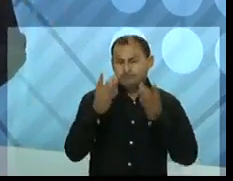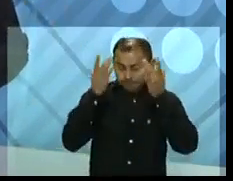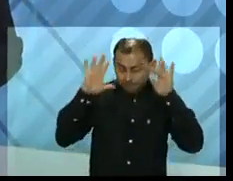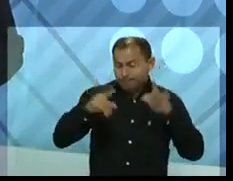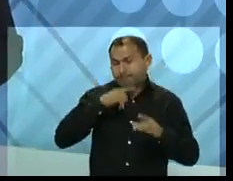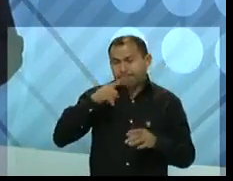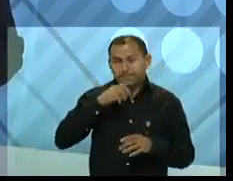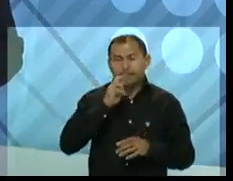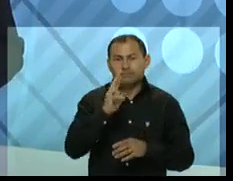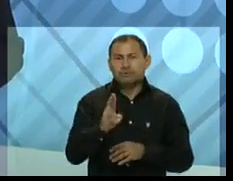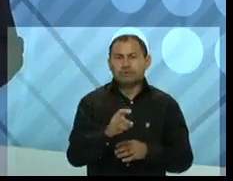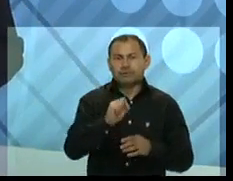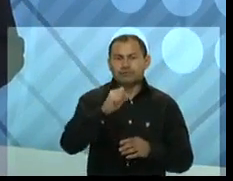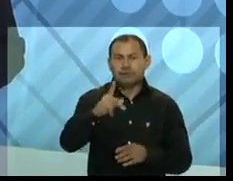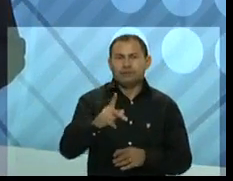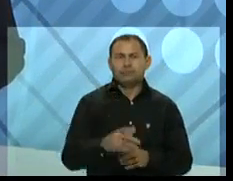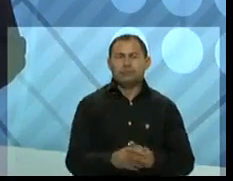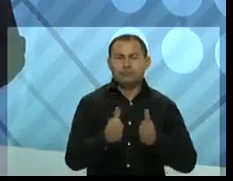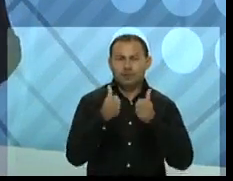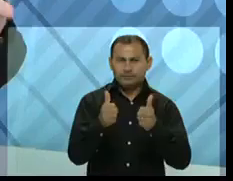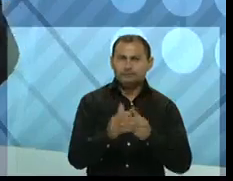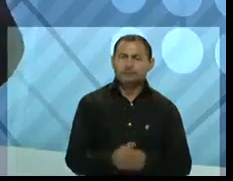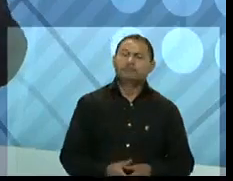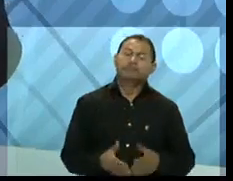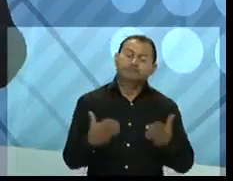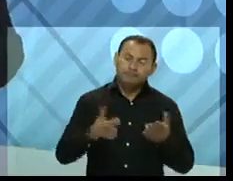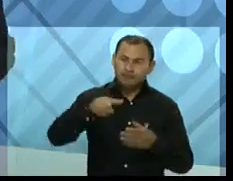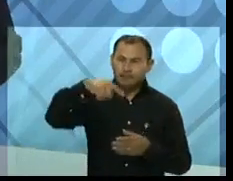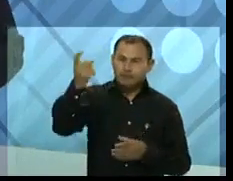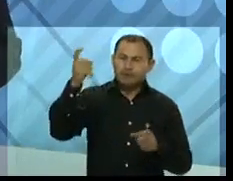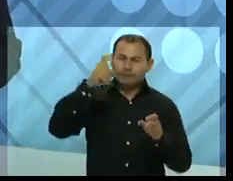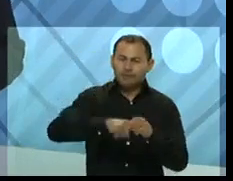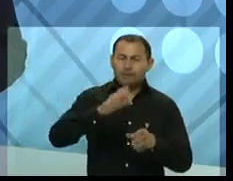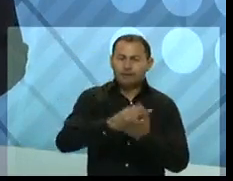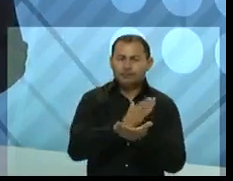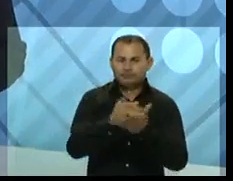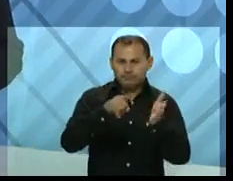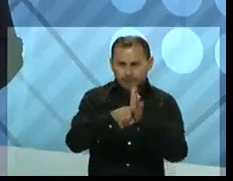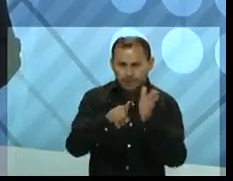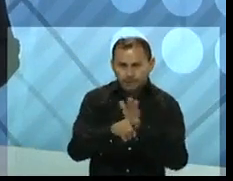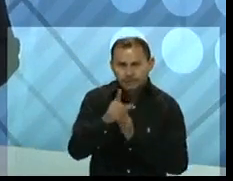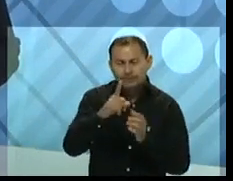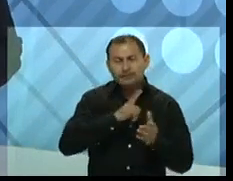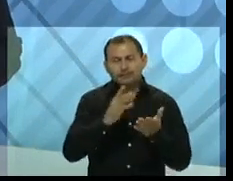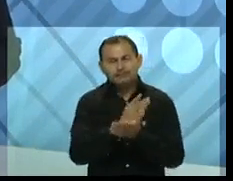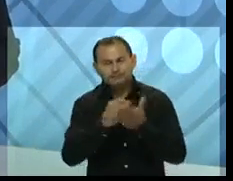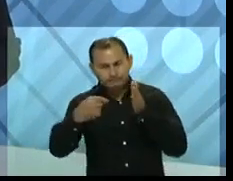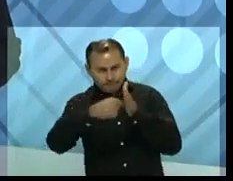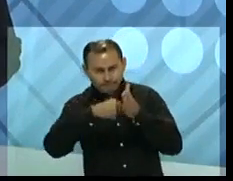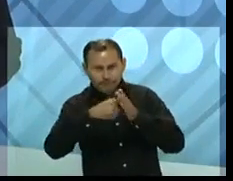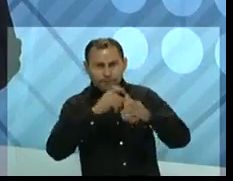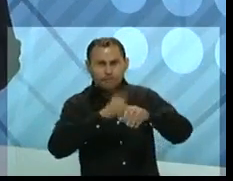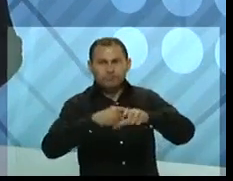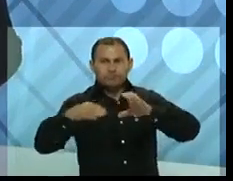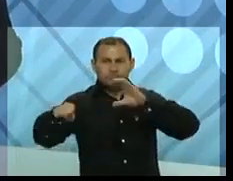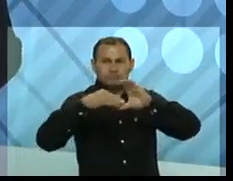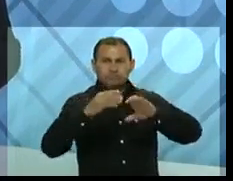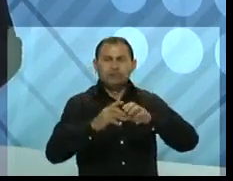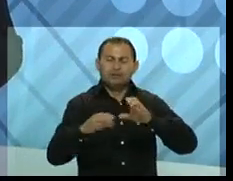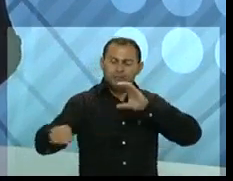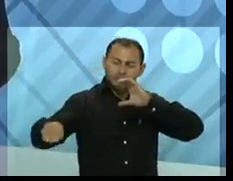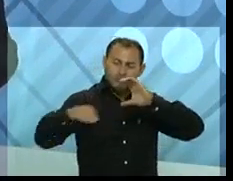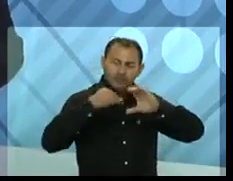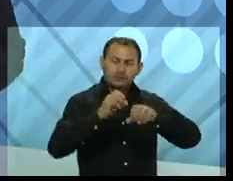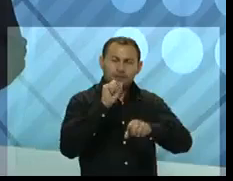não consigo resolver essa situação. Tá legal? E daqui a pouco eu venho com mais alguns questionamentos. Se você tem alguma dúvida, agora é o momento.